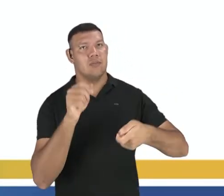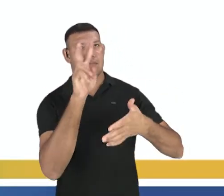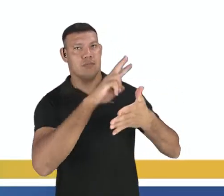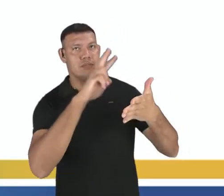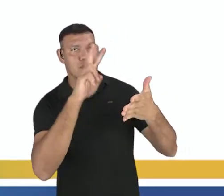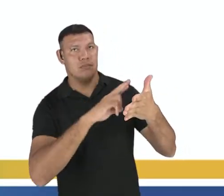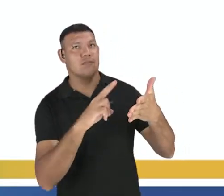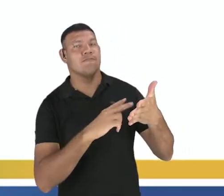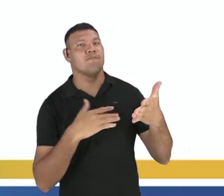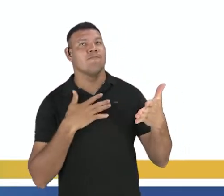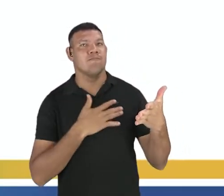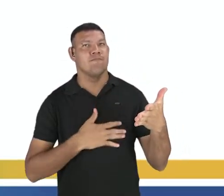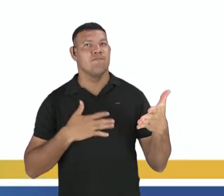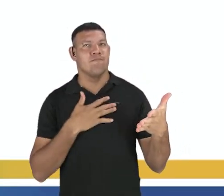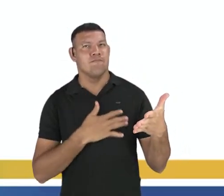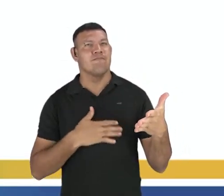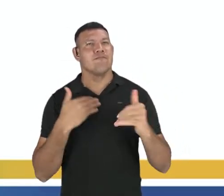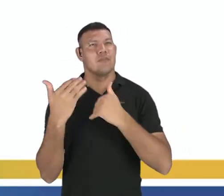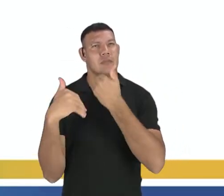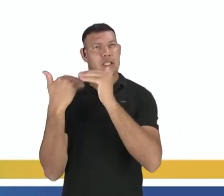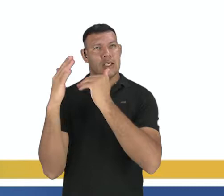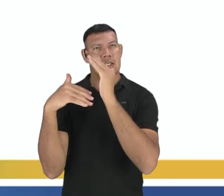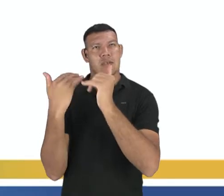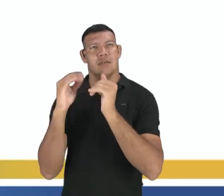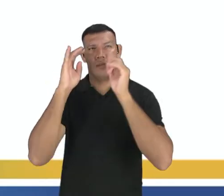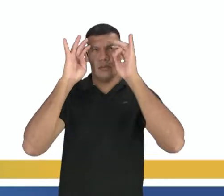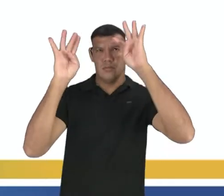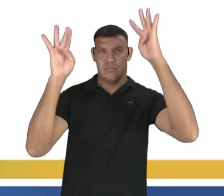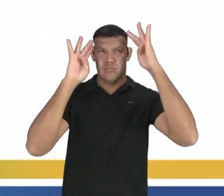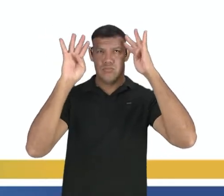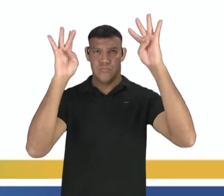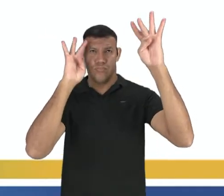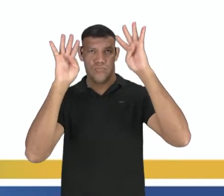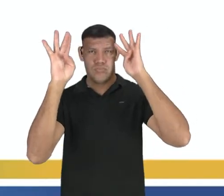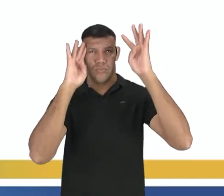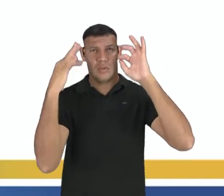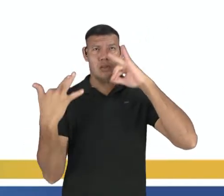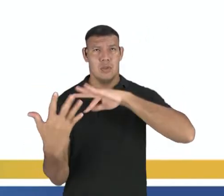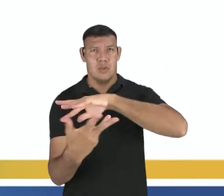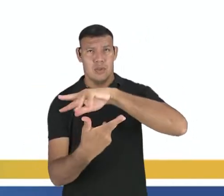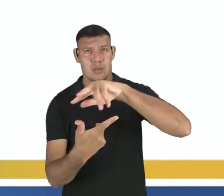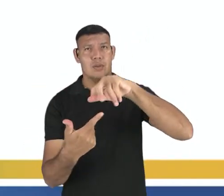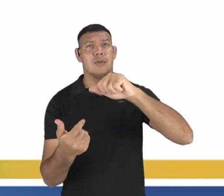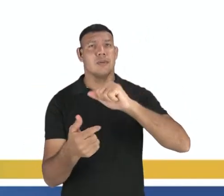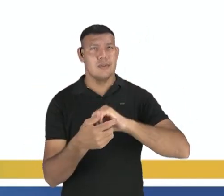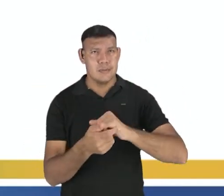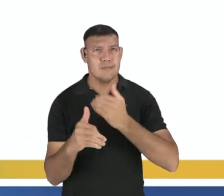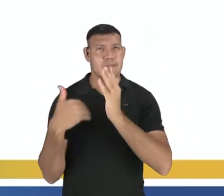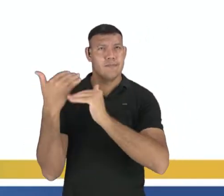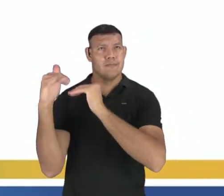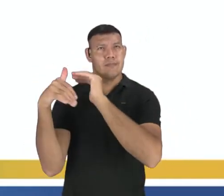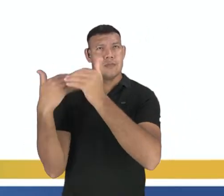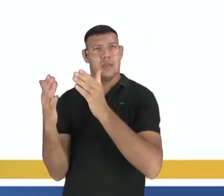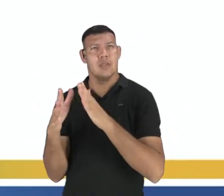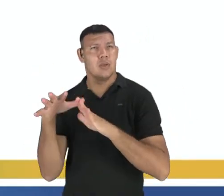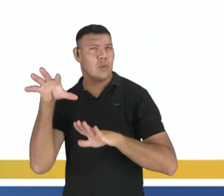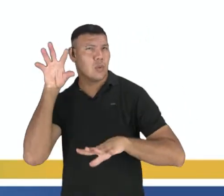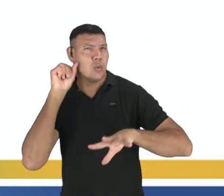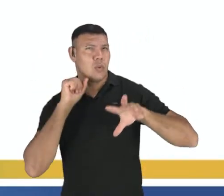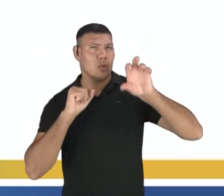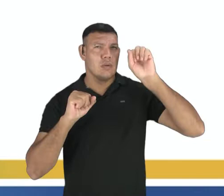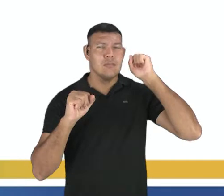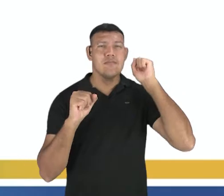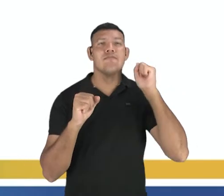a escuta lenta, enriquecendo o vocabulário, envolvendo linguagens diferenciadas. Então, a leitura prazerosa é você vai ler o que você